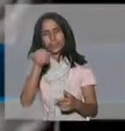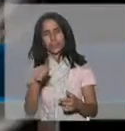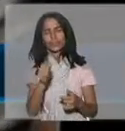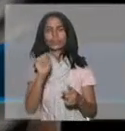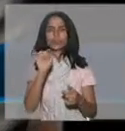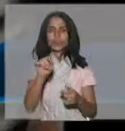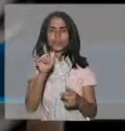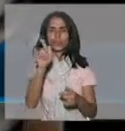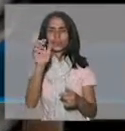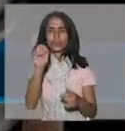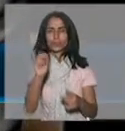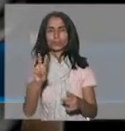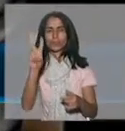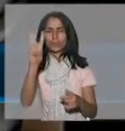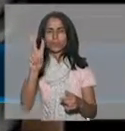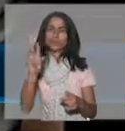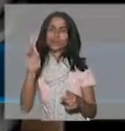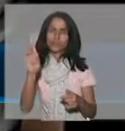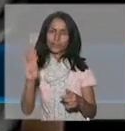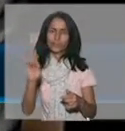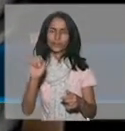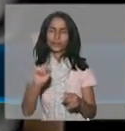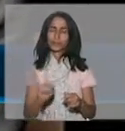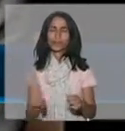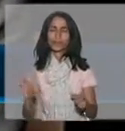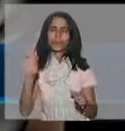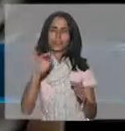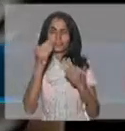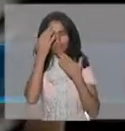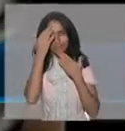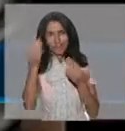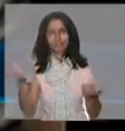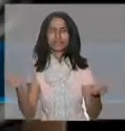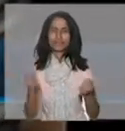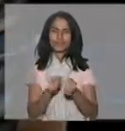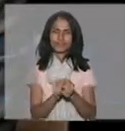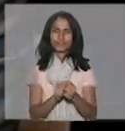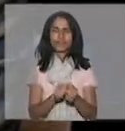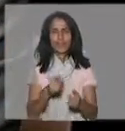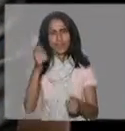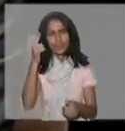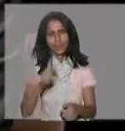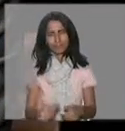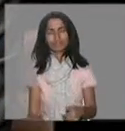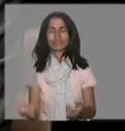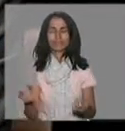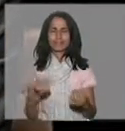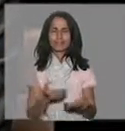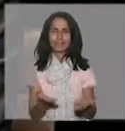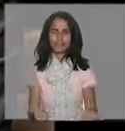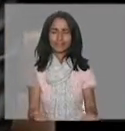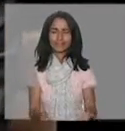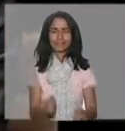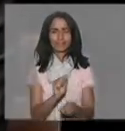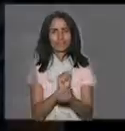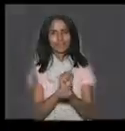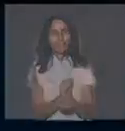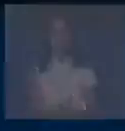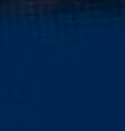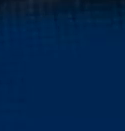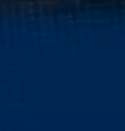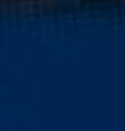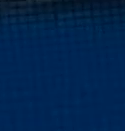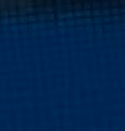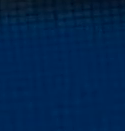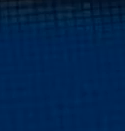rj.gov.br oculte ponto com.br obrigado pela companhia e até o próximo encontro eu espero